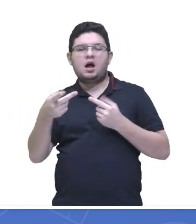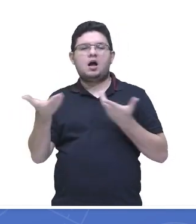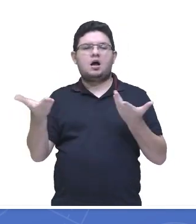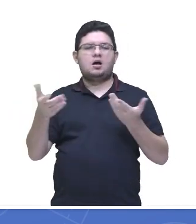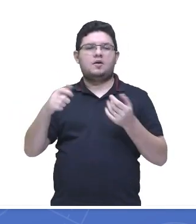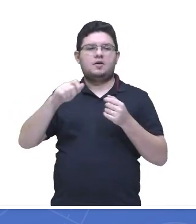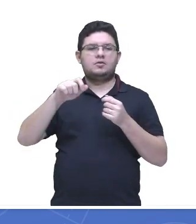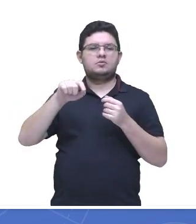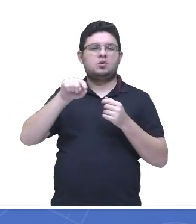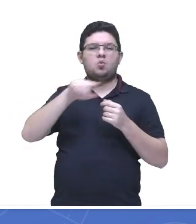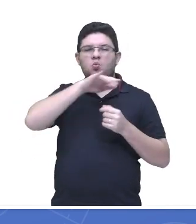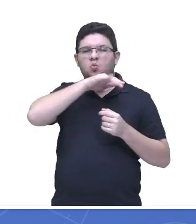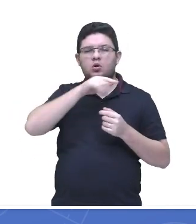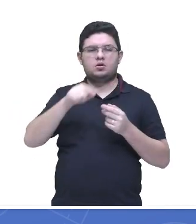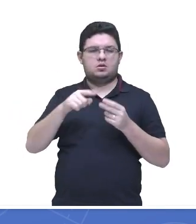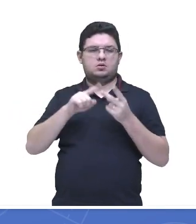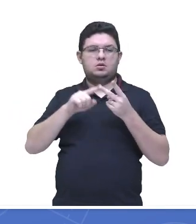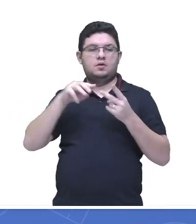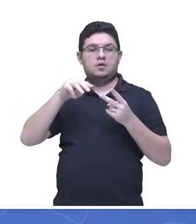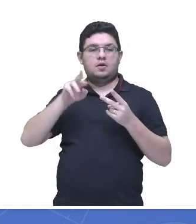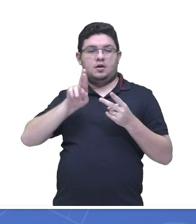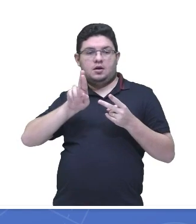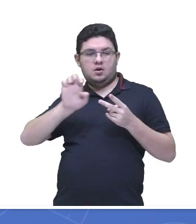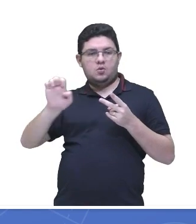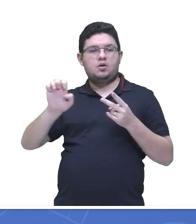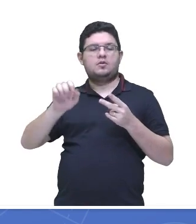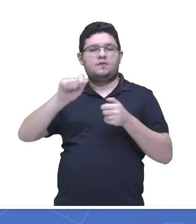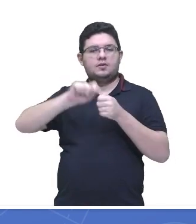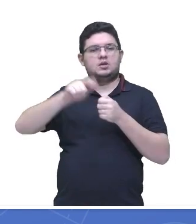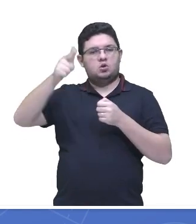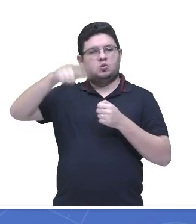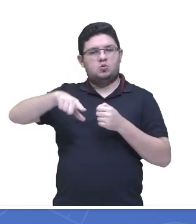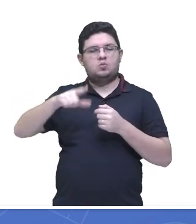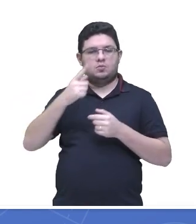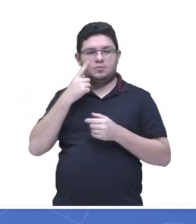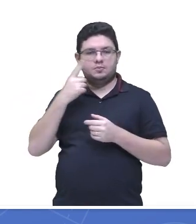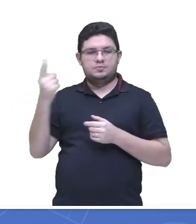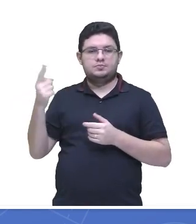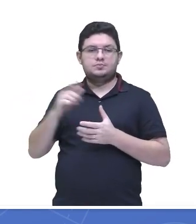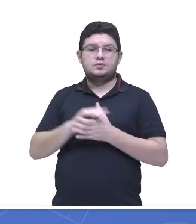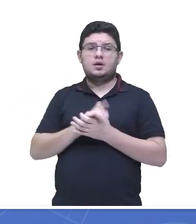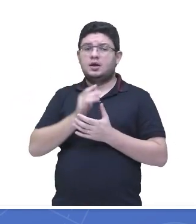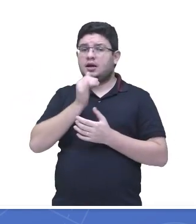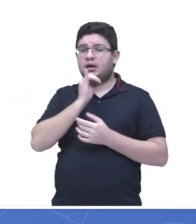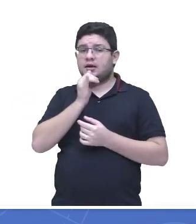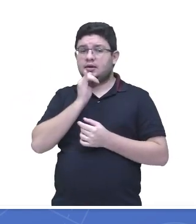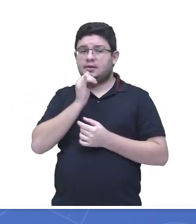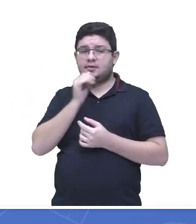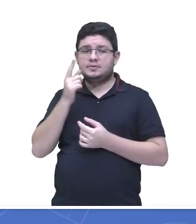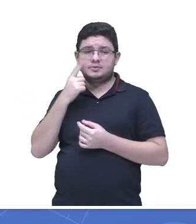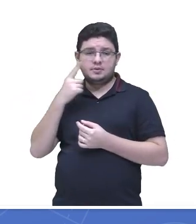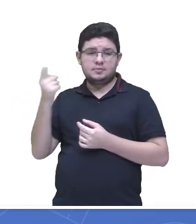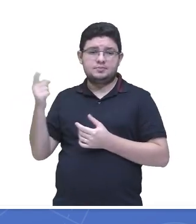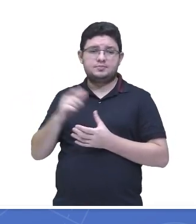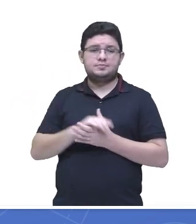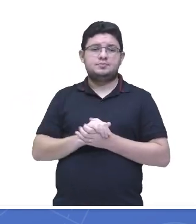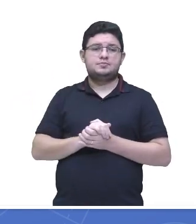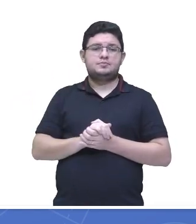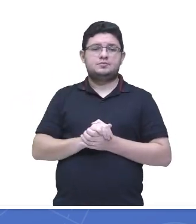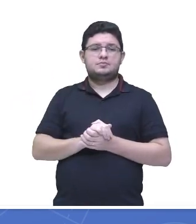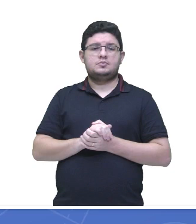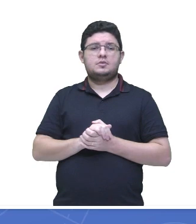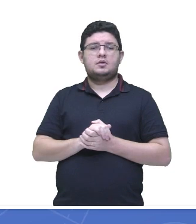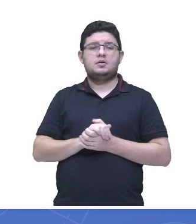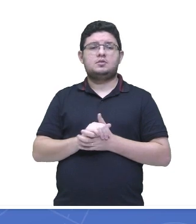re é fazer novamente, refazer algo. Vejam comigo exemplos com mês. Mas, de forma